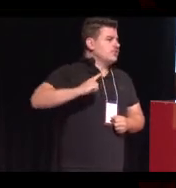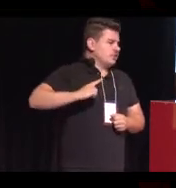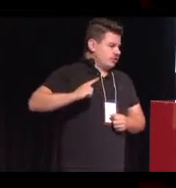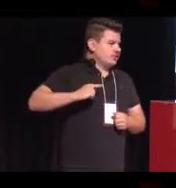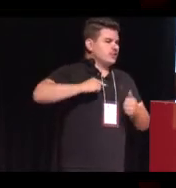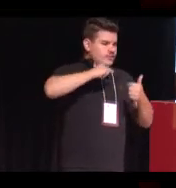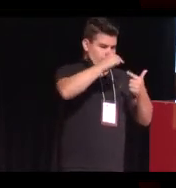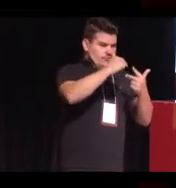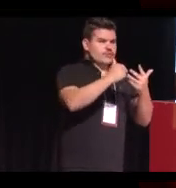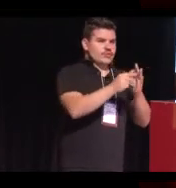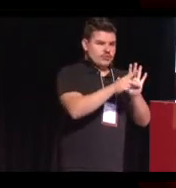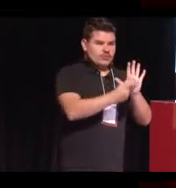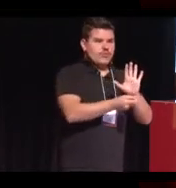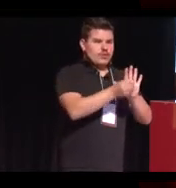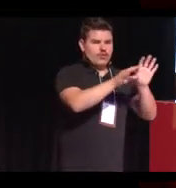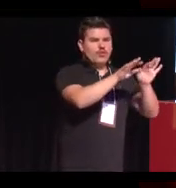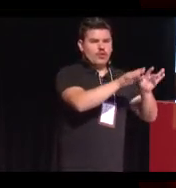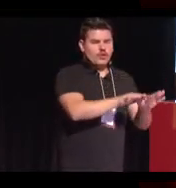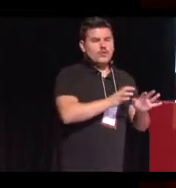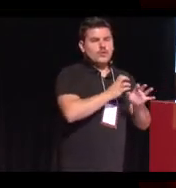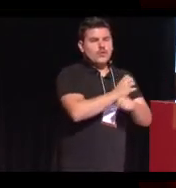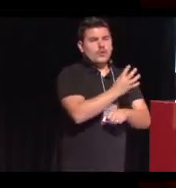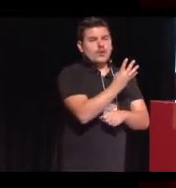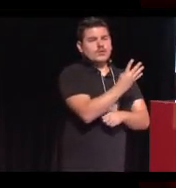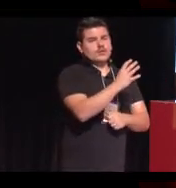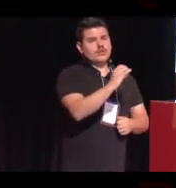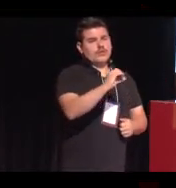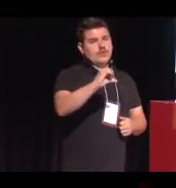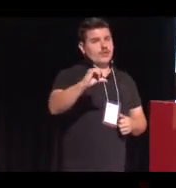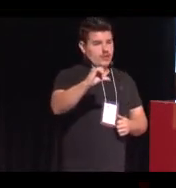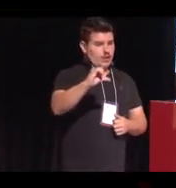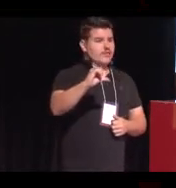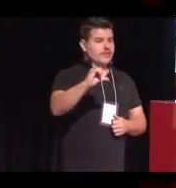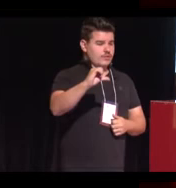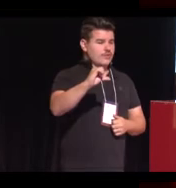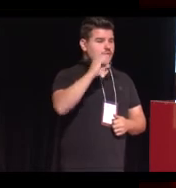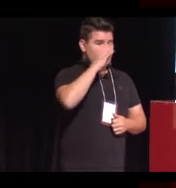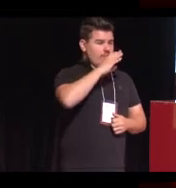dentro do nosso código que batiam 499 pontos.